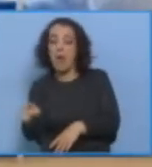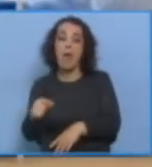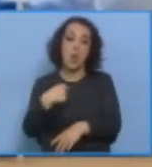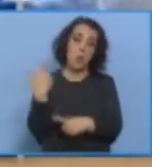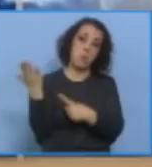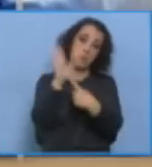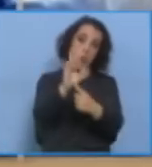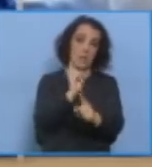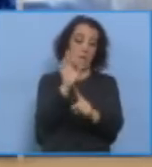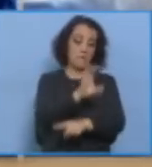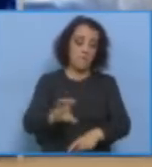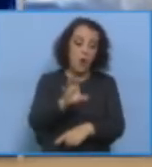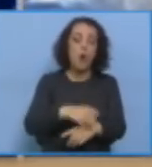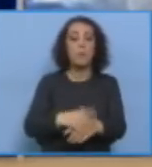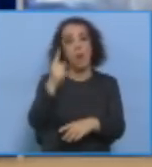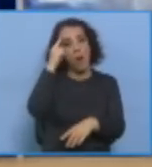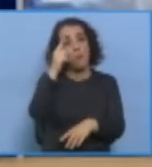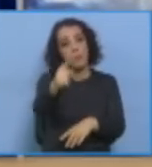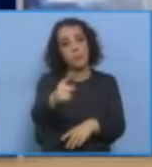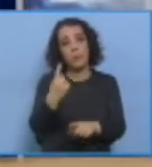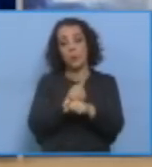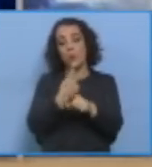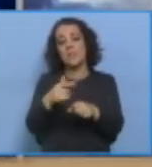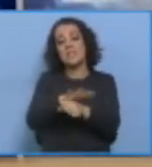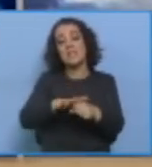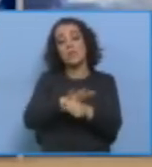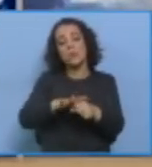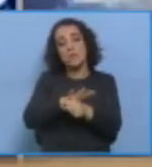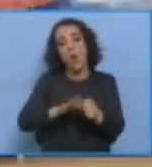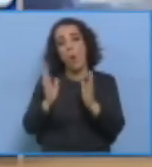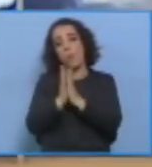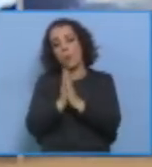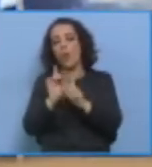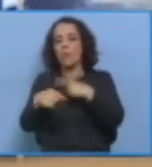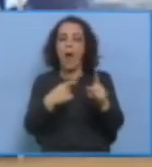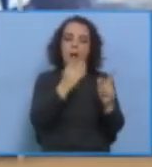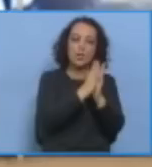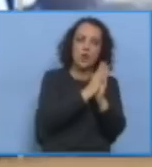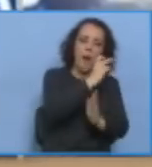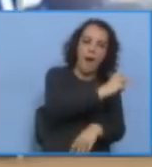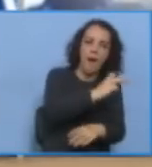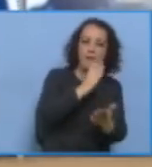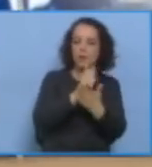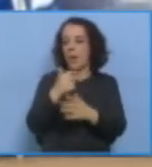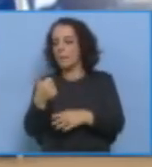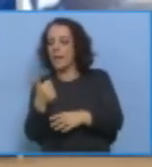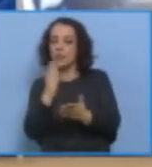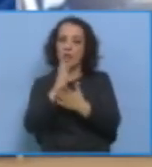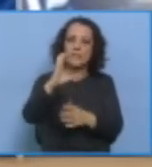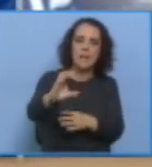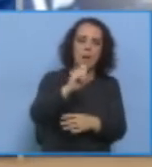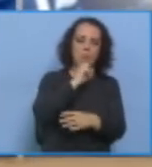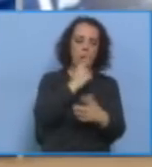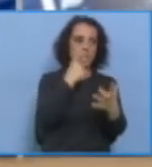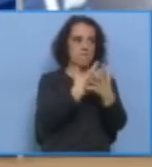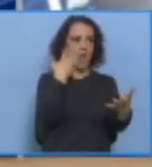desta forma. Sabe que há aqui um conjunto de situações que são de orientação desta natureza. Depois a escola A, a escola B, a escola C materializam isto de formas muito diversas,